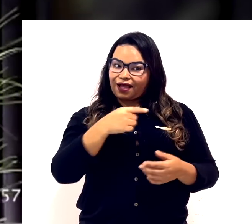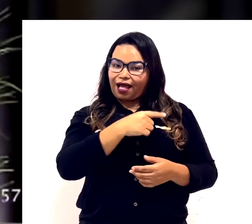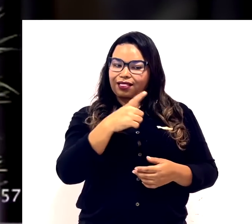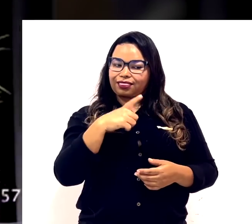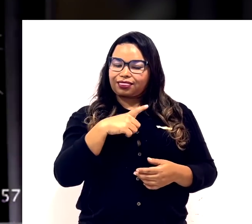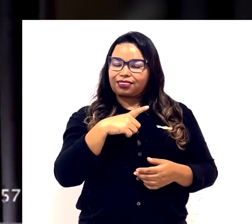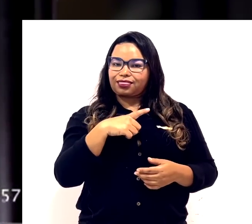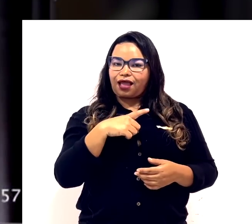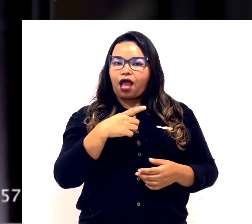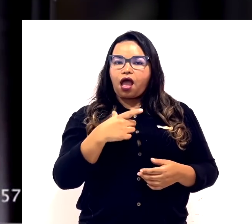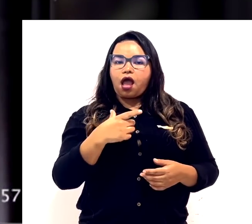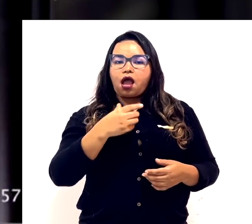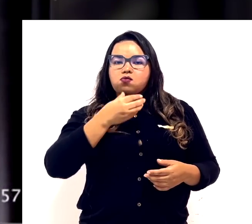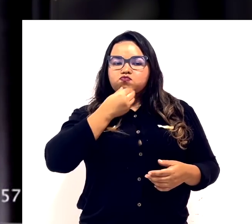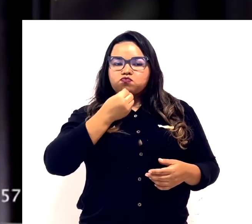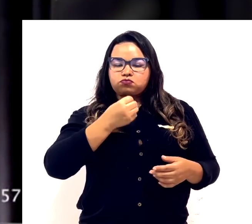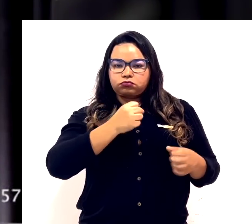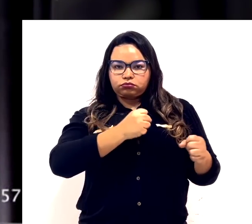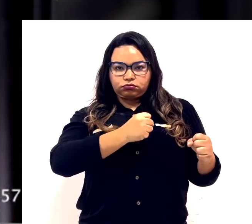poder.